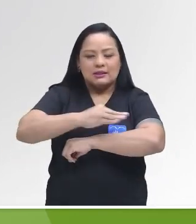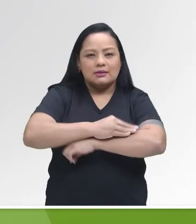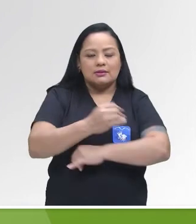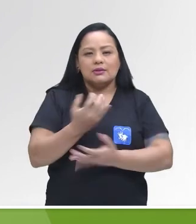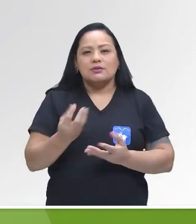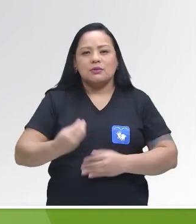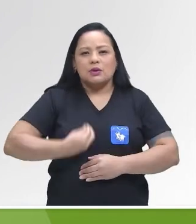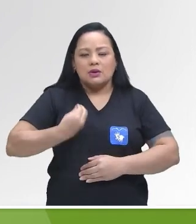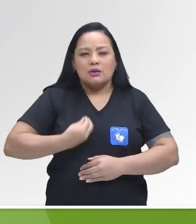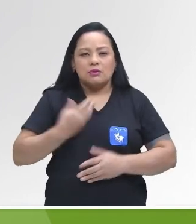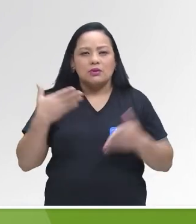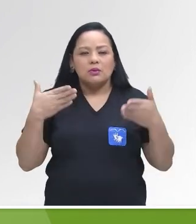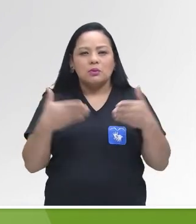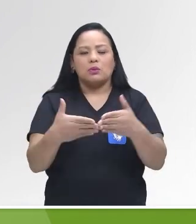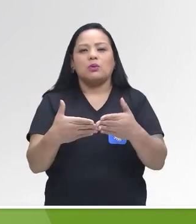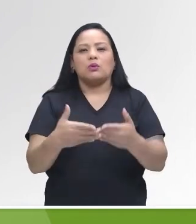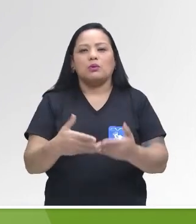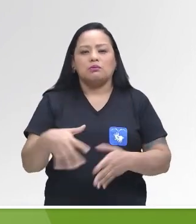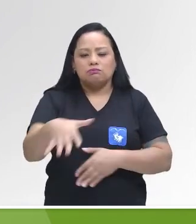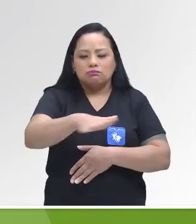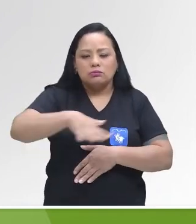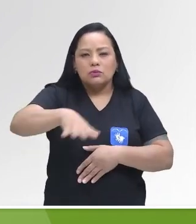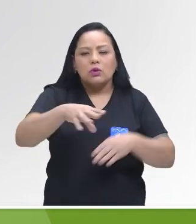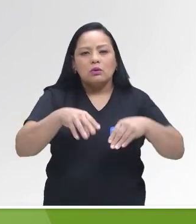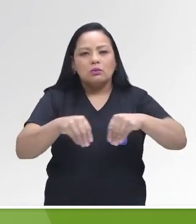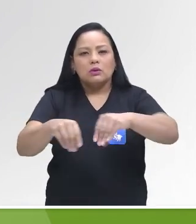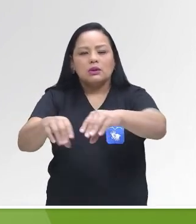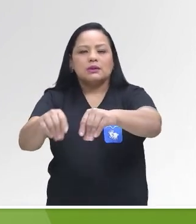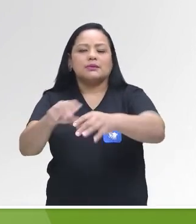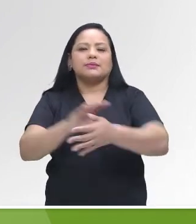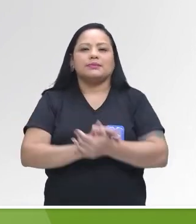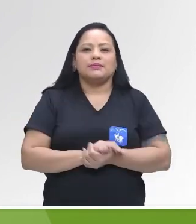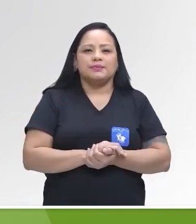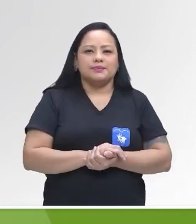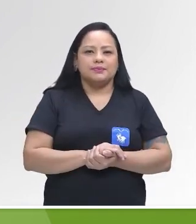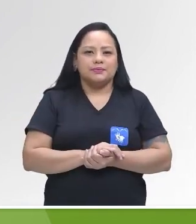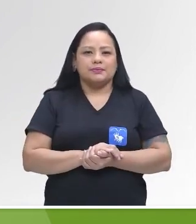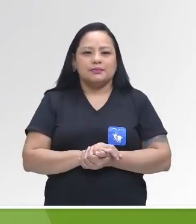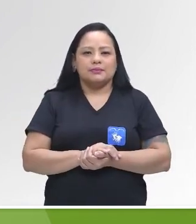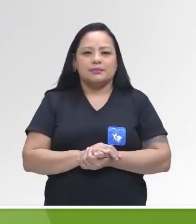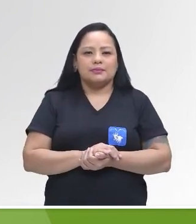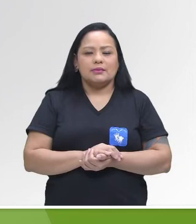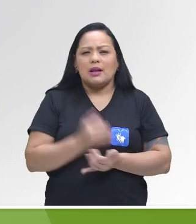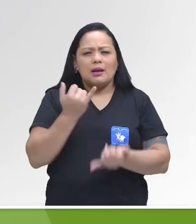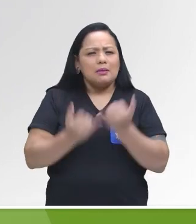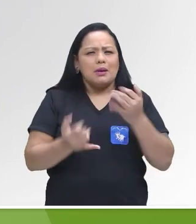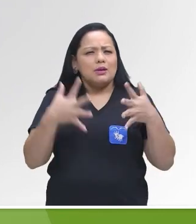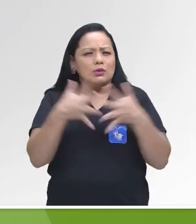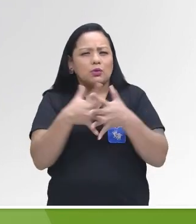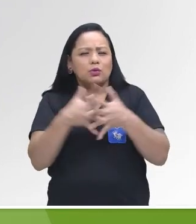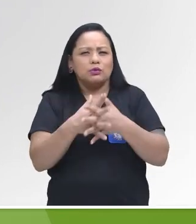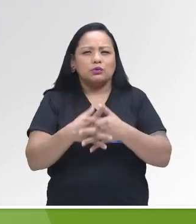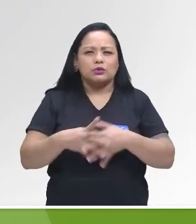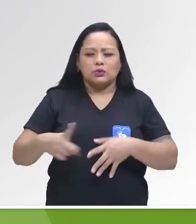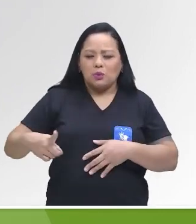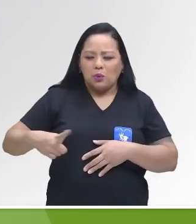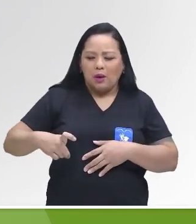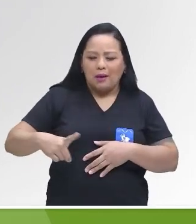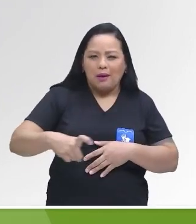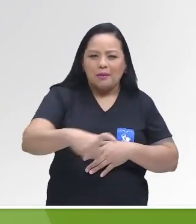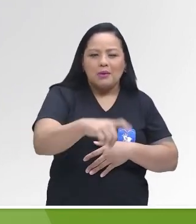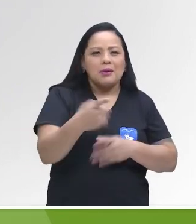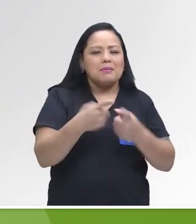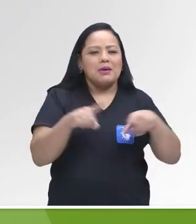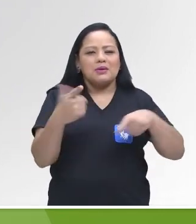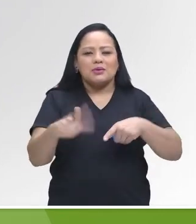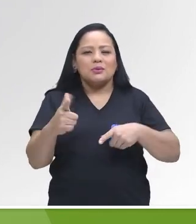vive exclusivamente ali na terra, tá? Então, ele meio que se confunde com as minhocas, né? Só que ele não tem o